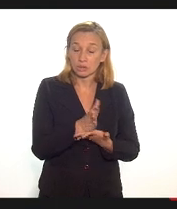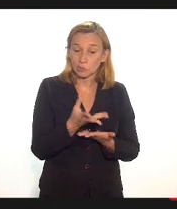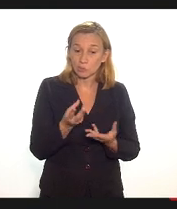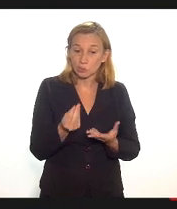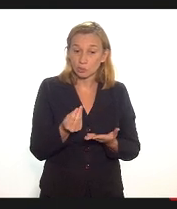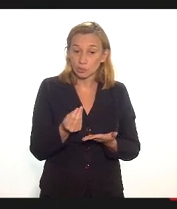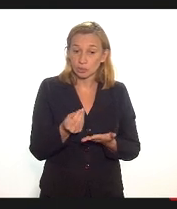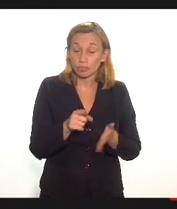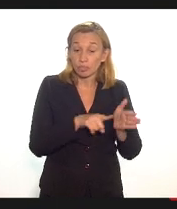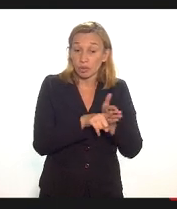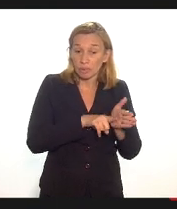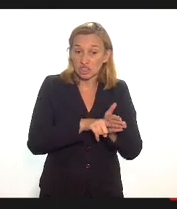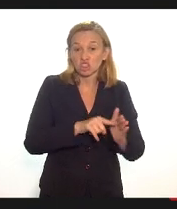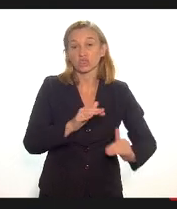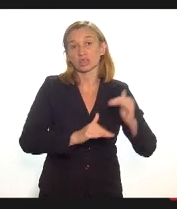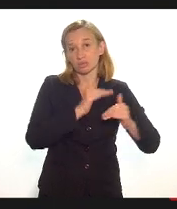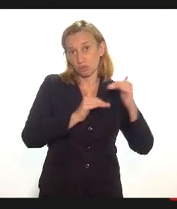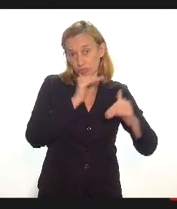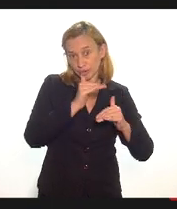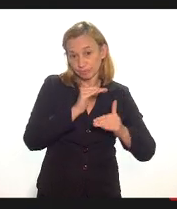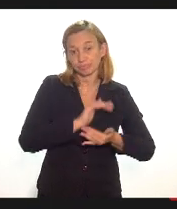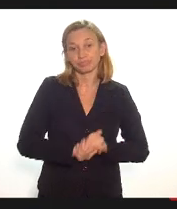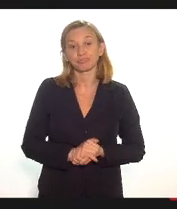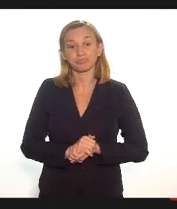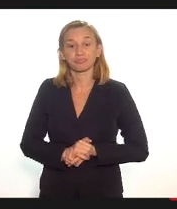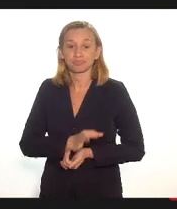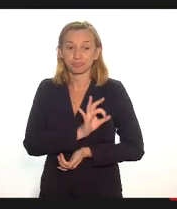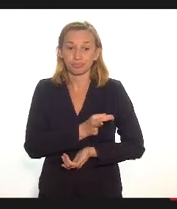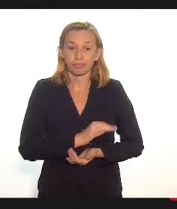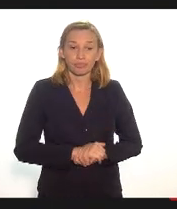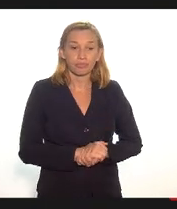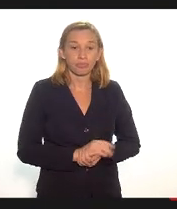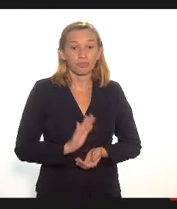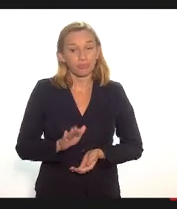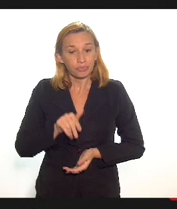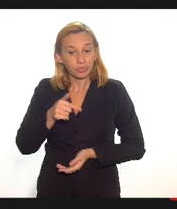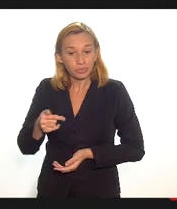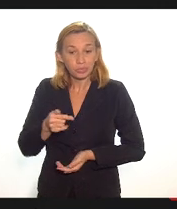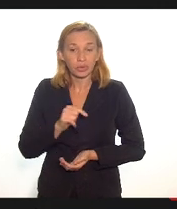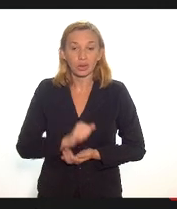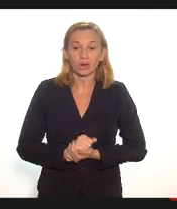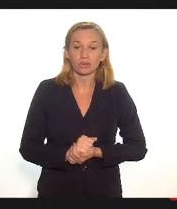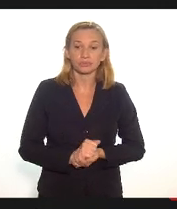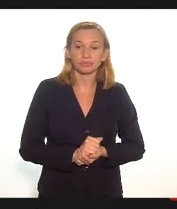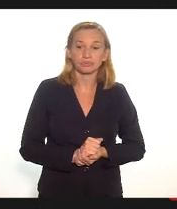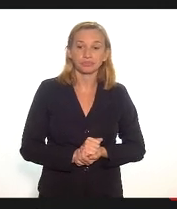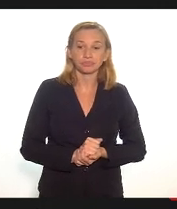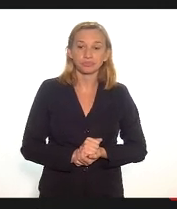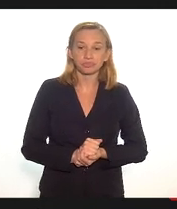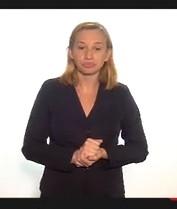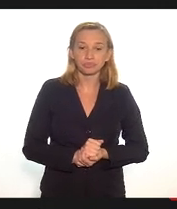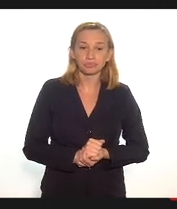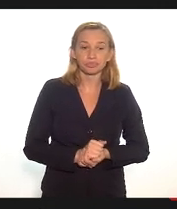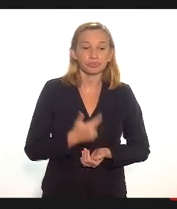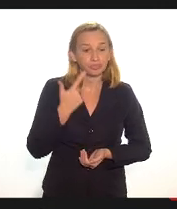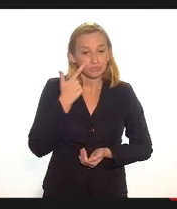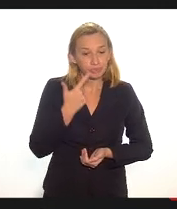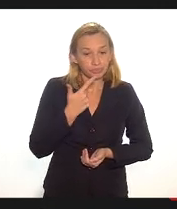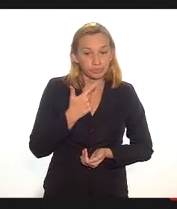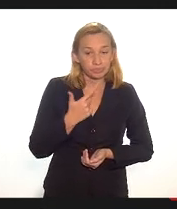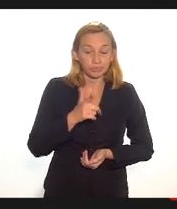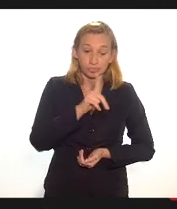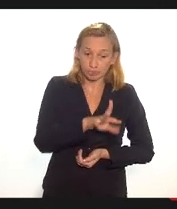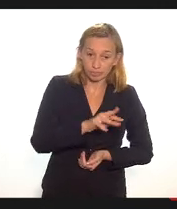de pesquisa e desenvolvimento, tá certo? Mais adiante, essa coisa foi vista de uma